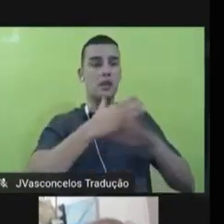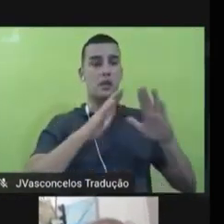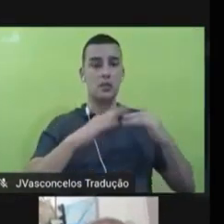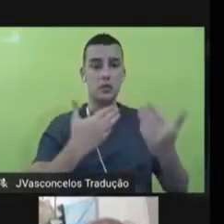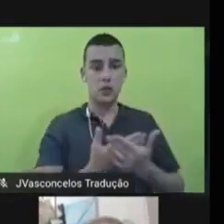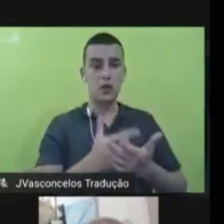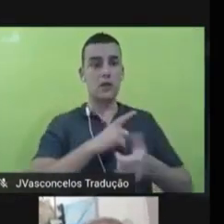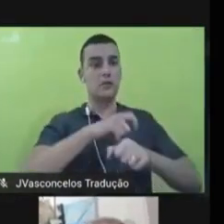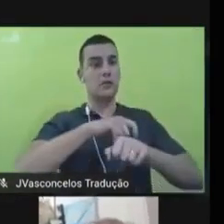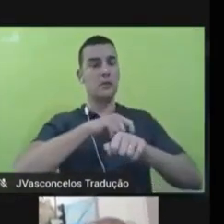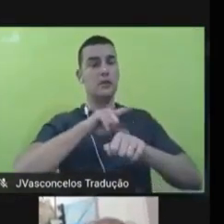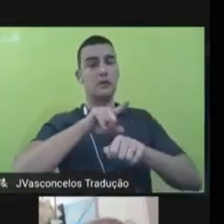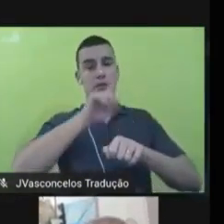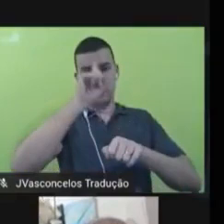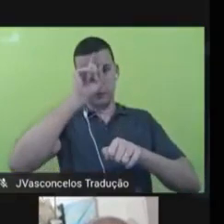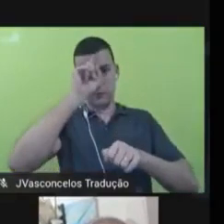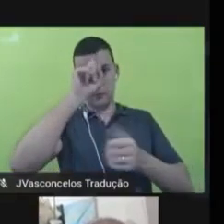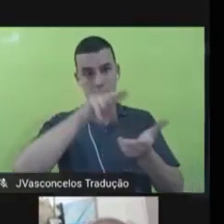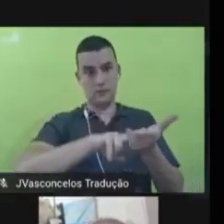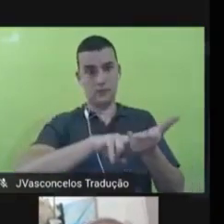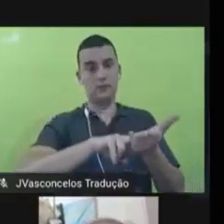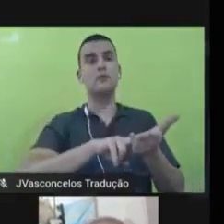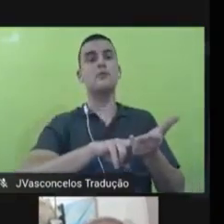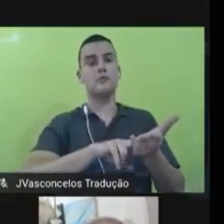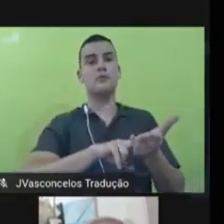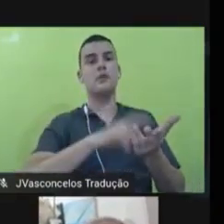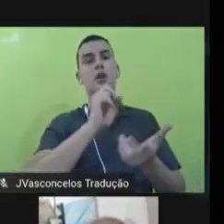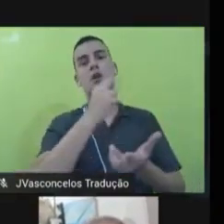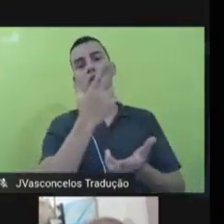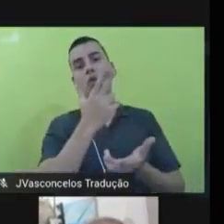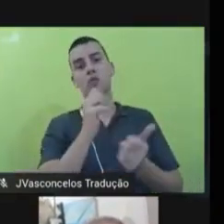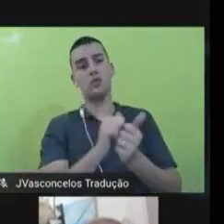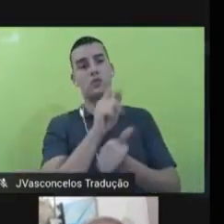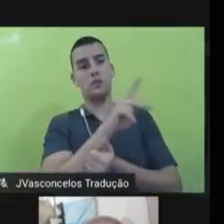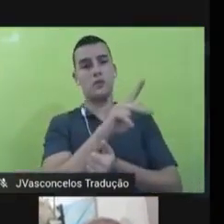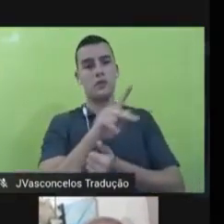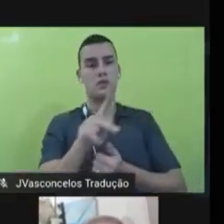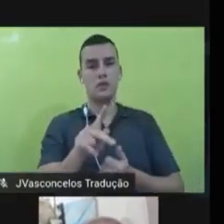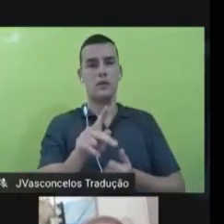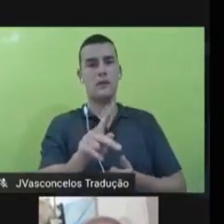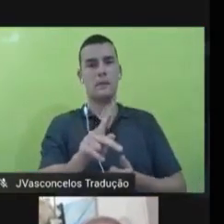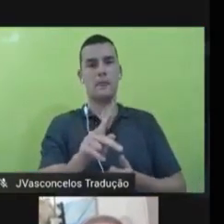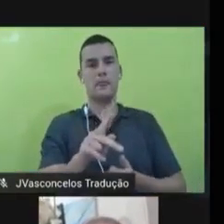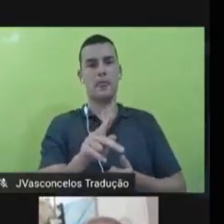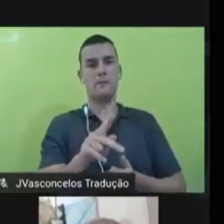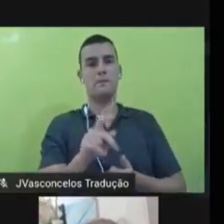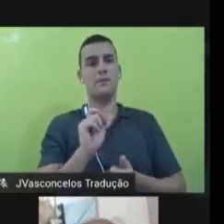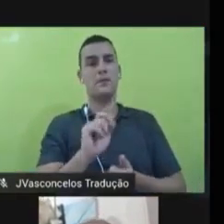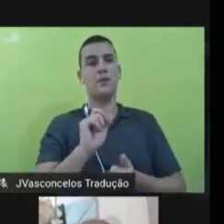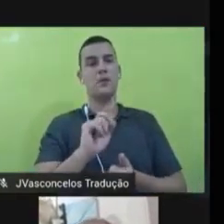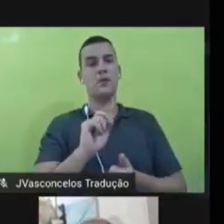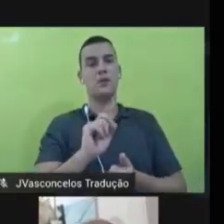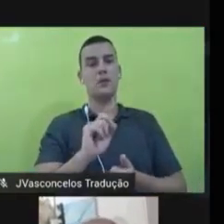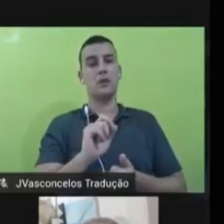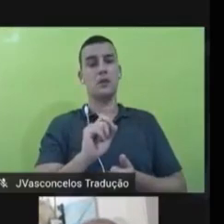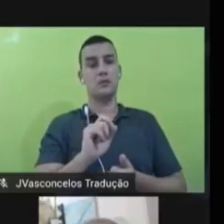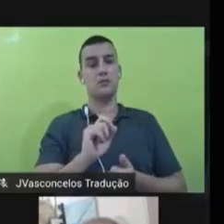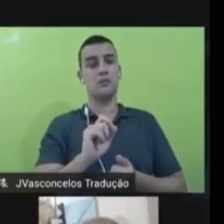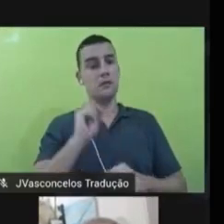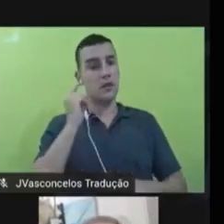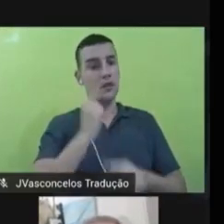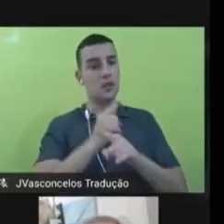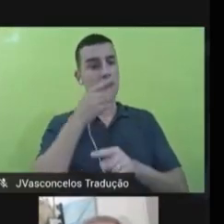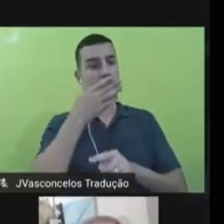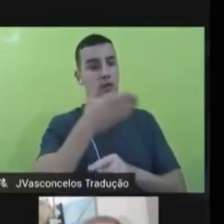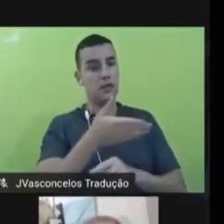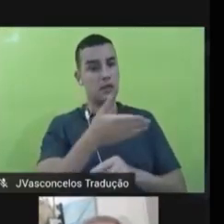classe hospitalar, de atendimento no hospital, com um professor de classe hospitalar, ser identificado e ela ter o